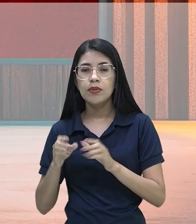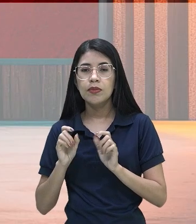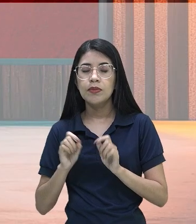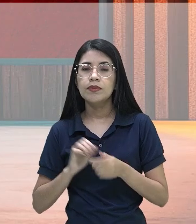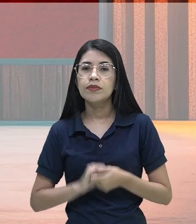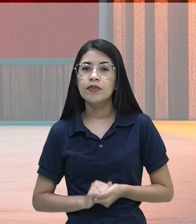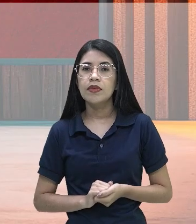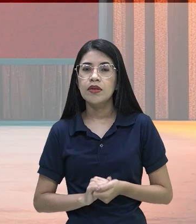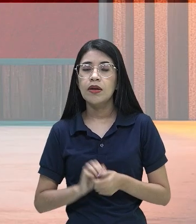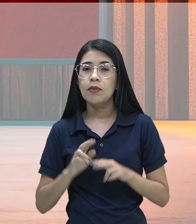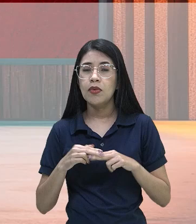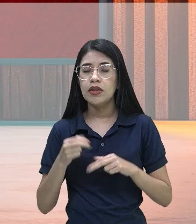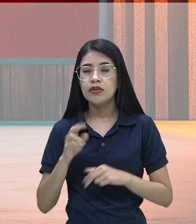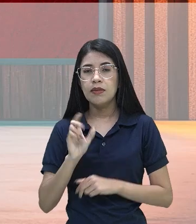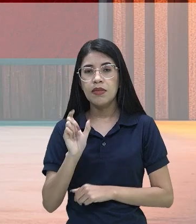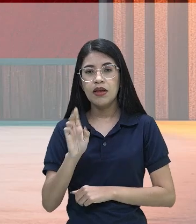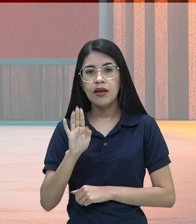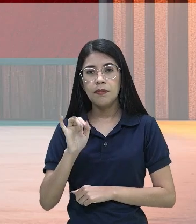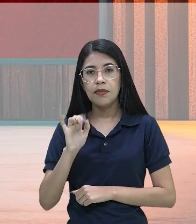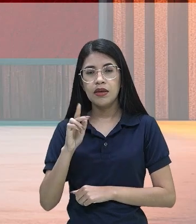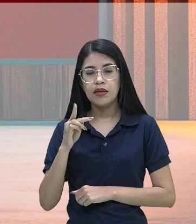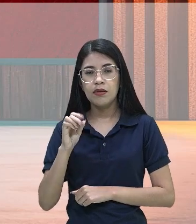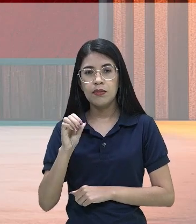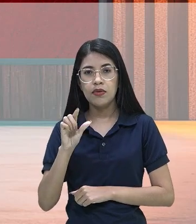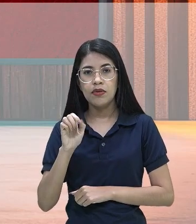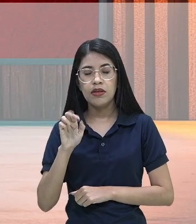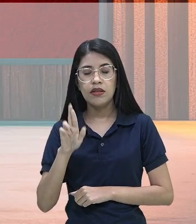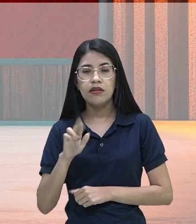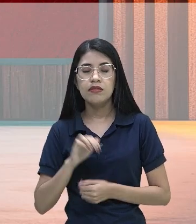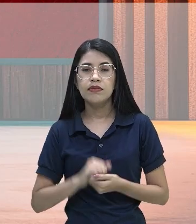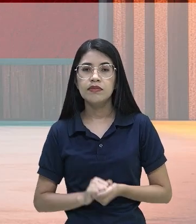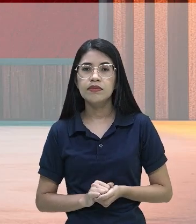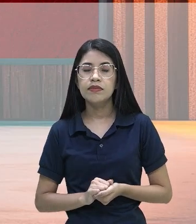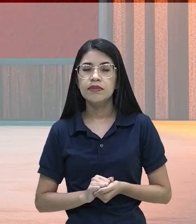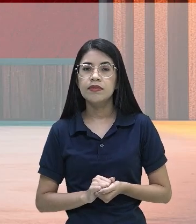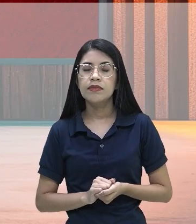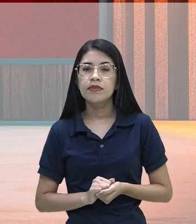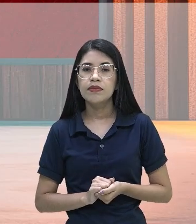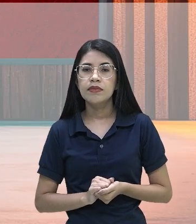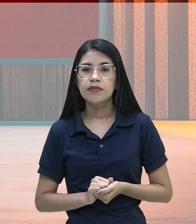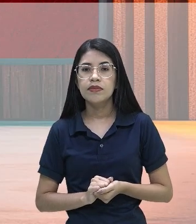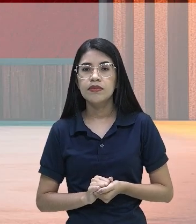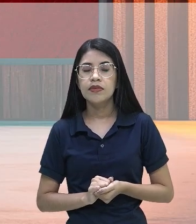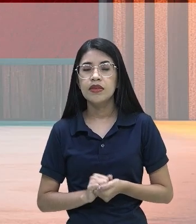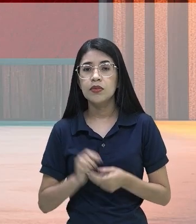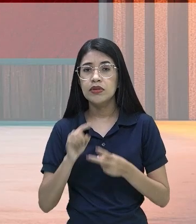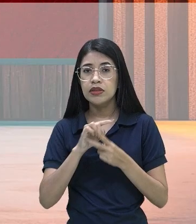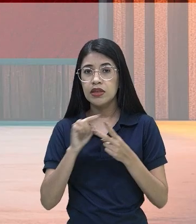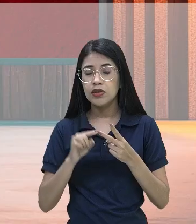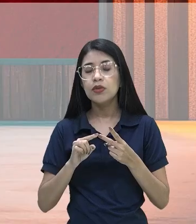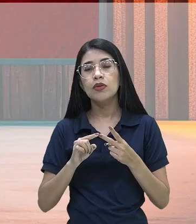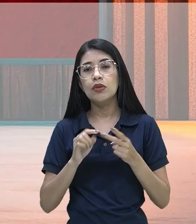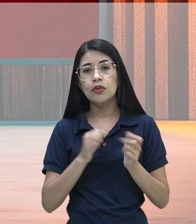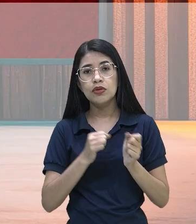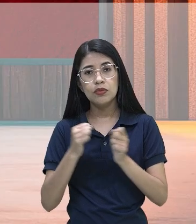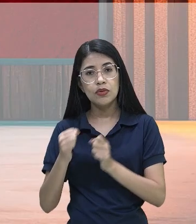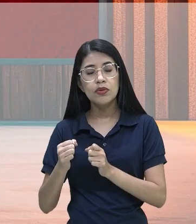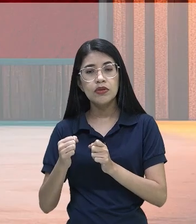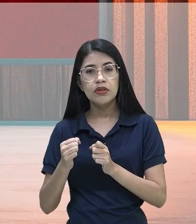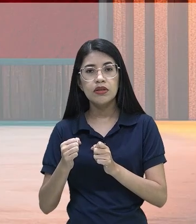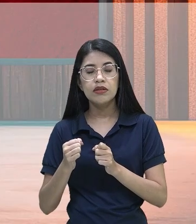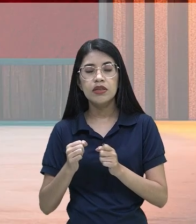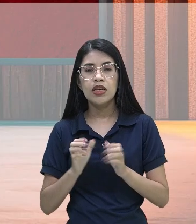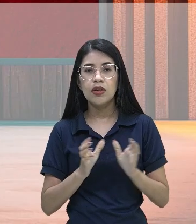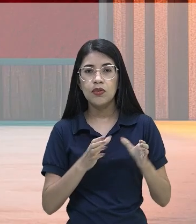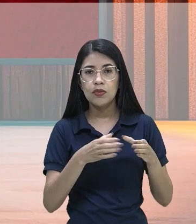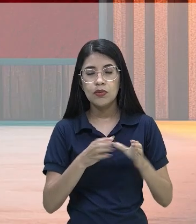bipolar. Por isso uma ordem geopolítica mundial considerada bipolar. A palavra bi vem de dois e significa dizer que a gente tem dois